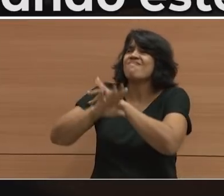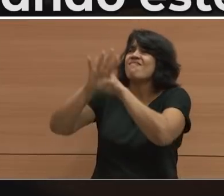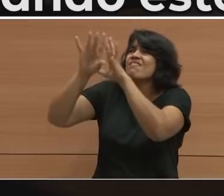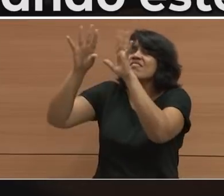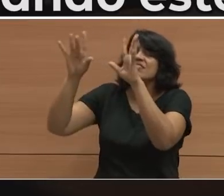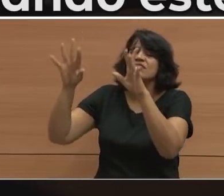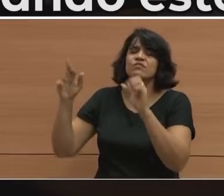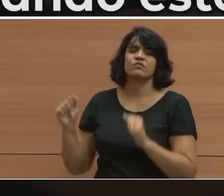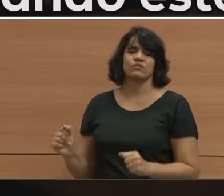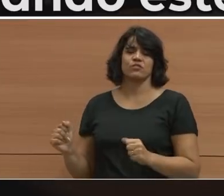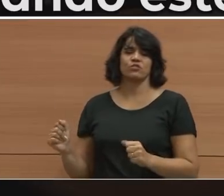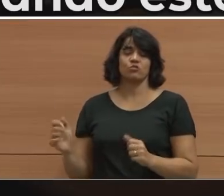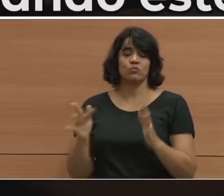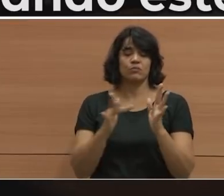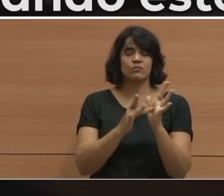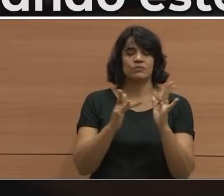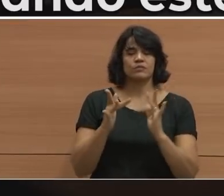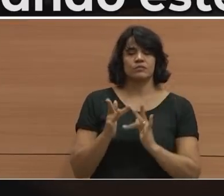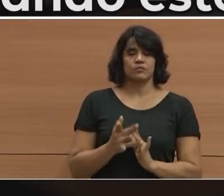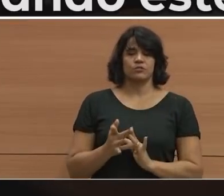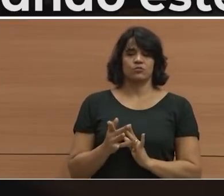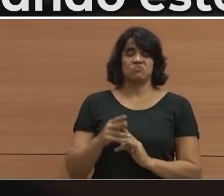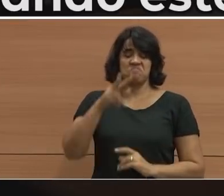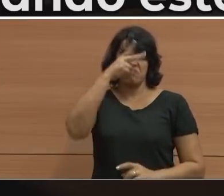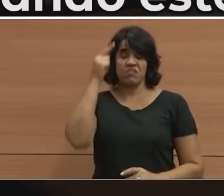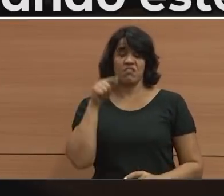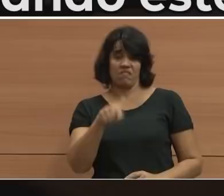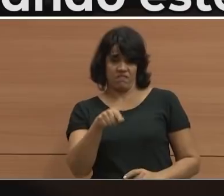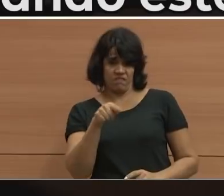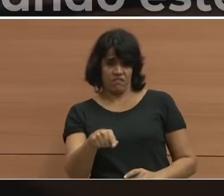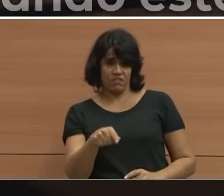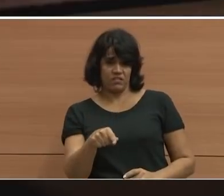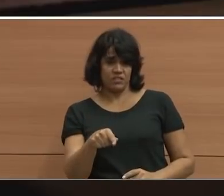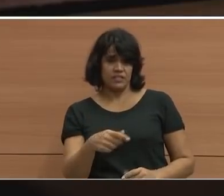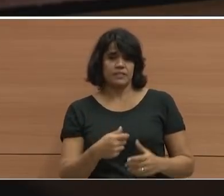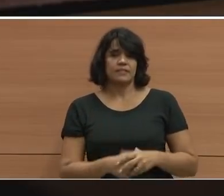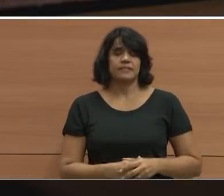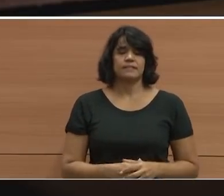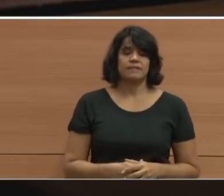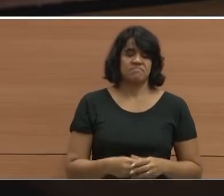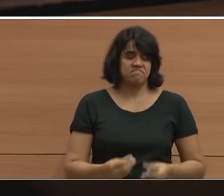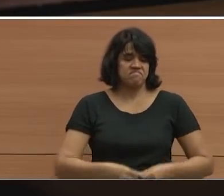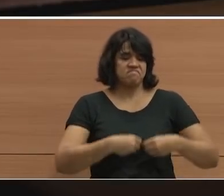negastes perante Pilatos, quando este havia decidido soltá-lo.